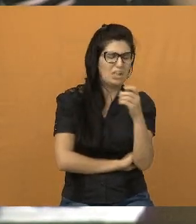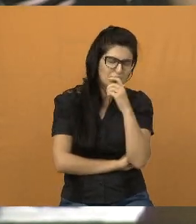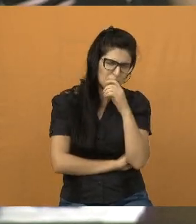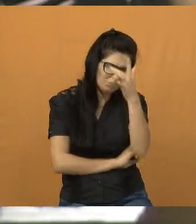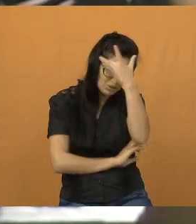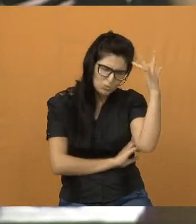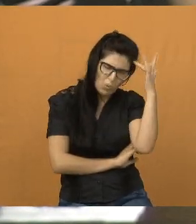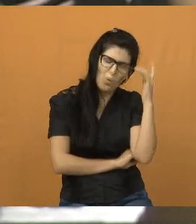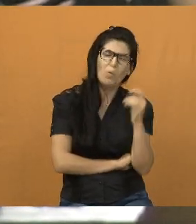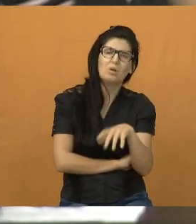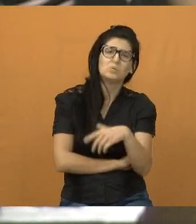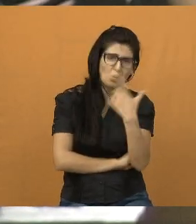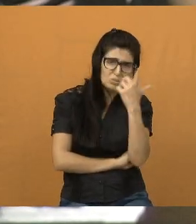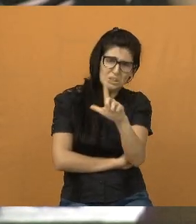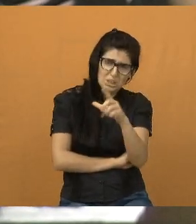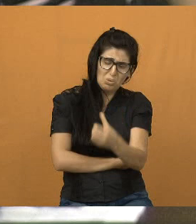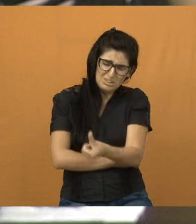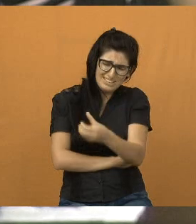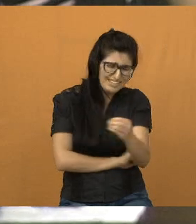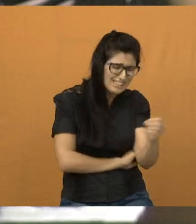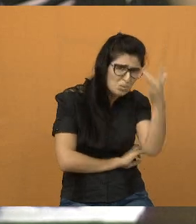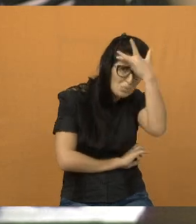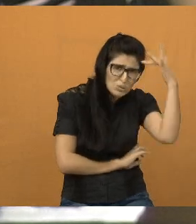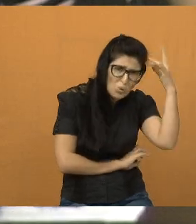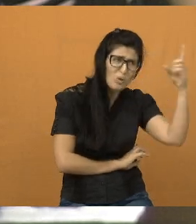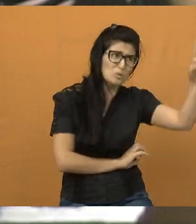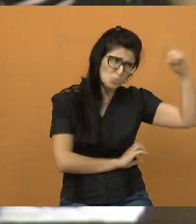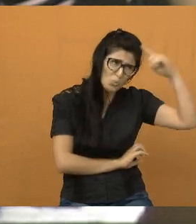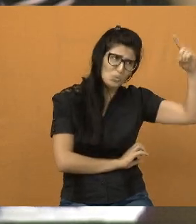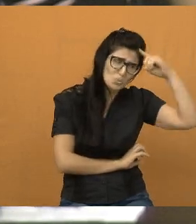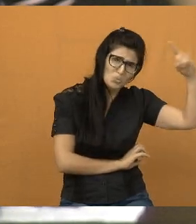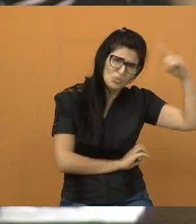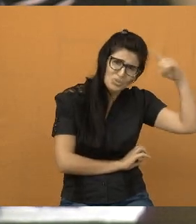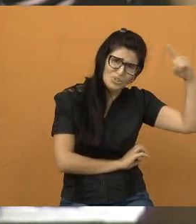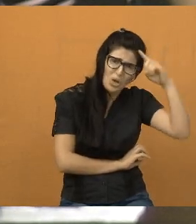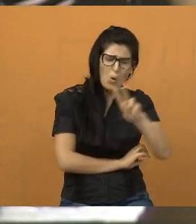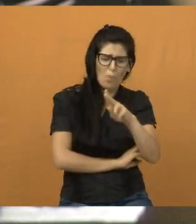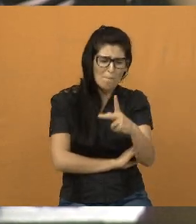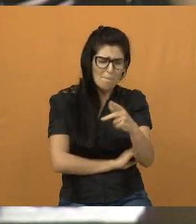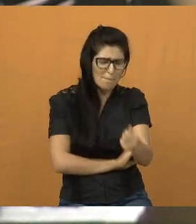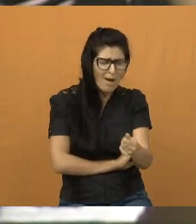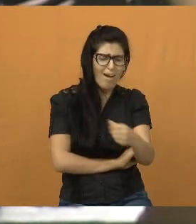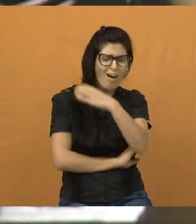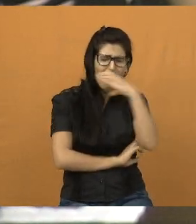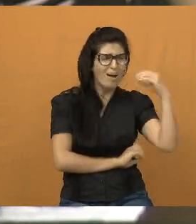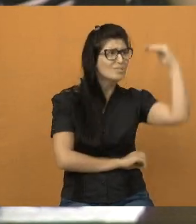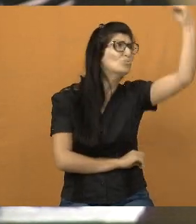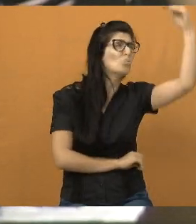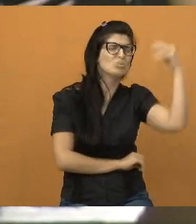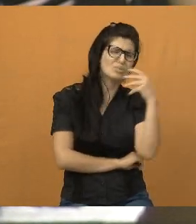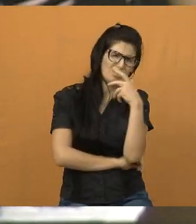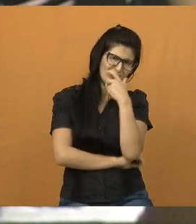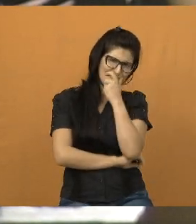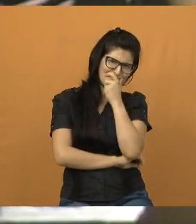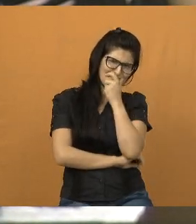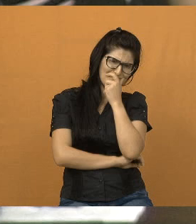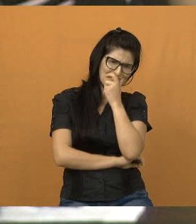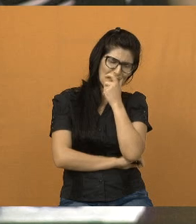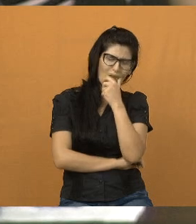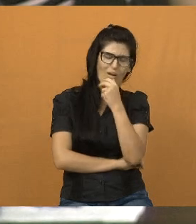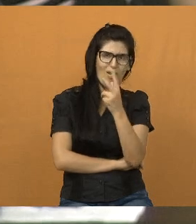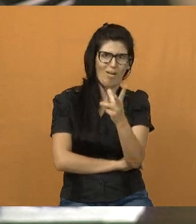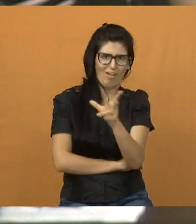atender 600 pacientes dia, uma média de 500, 550 no UPA adulto, tanto é que tivemos que, escutamos